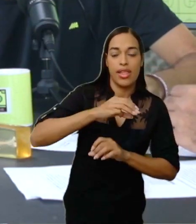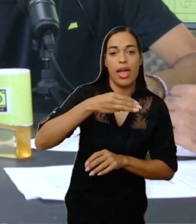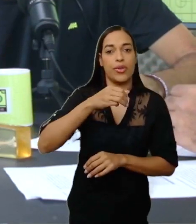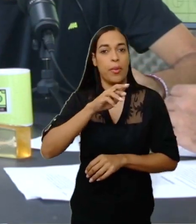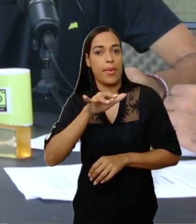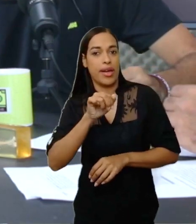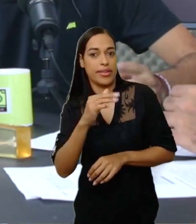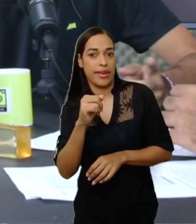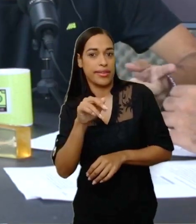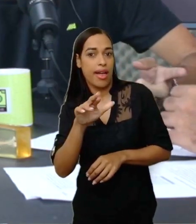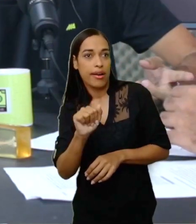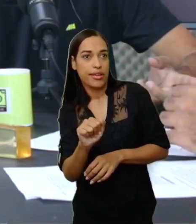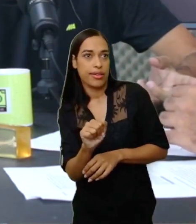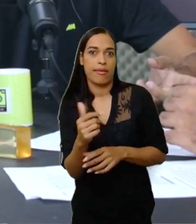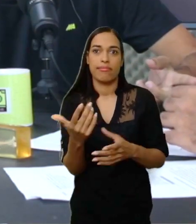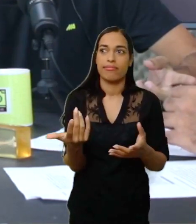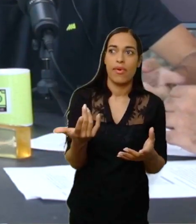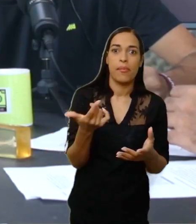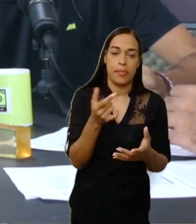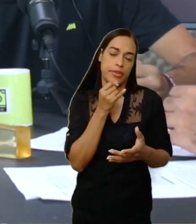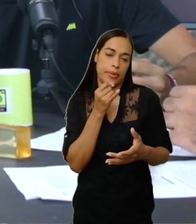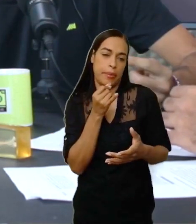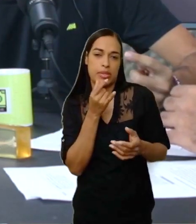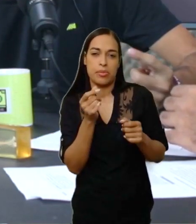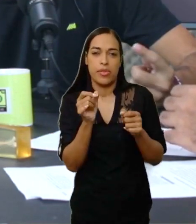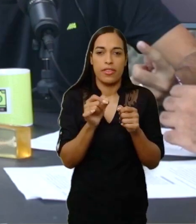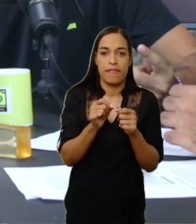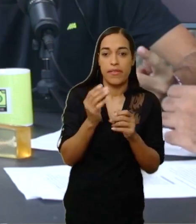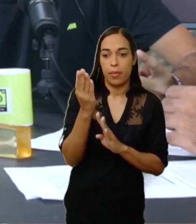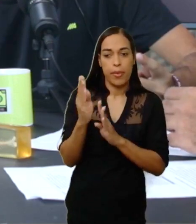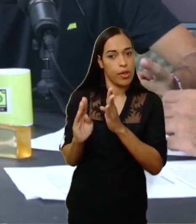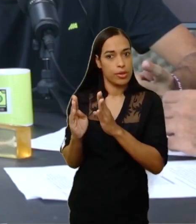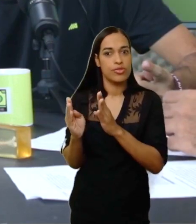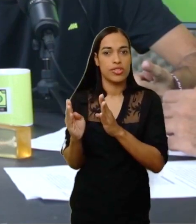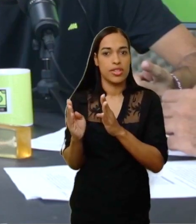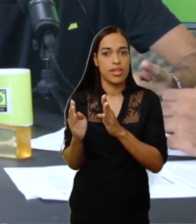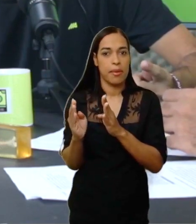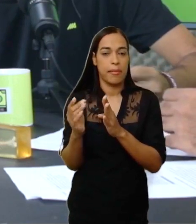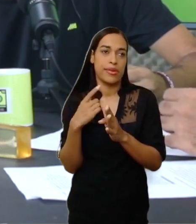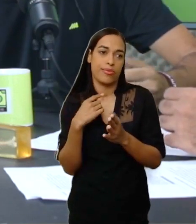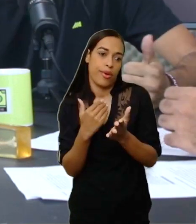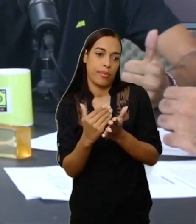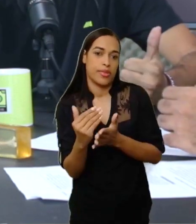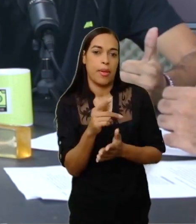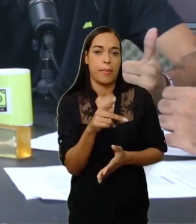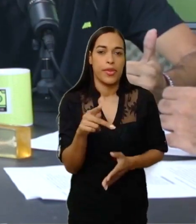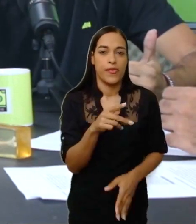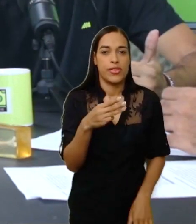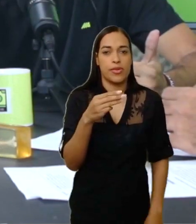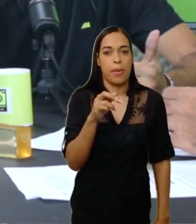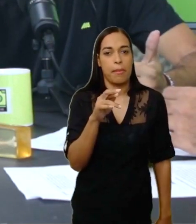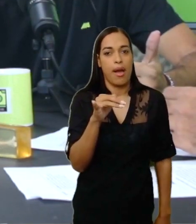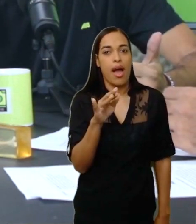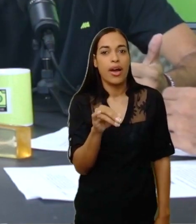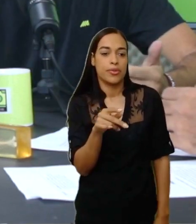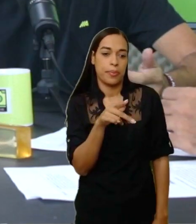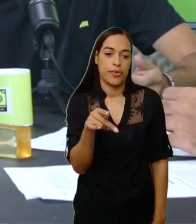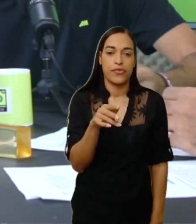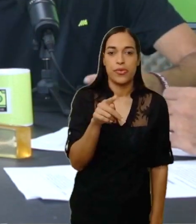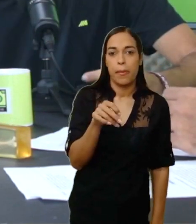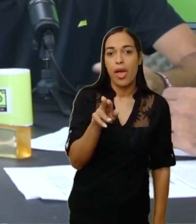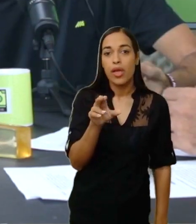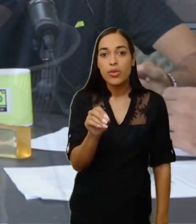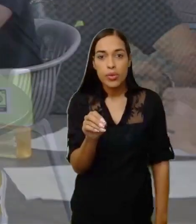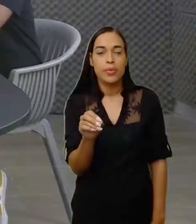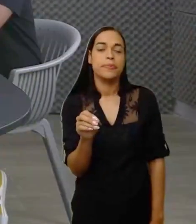tivesse feito... Poderia ter feito biologia, mas não tinha entrado com o professor Mauro. O professor Mauro não tinha conversado com o professor Pedro. Pedro